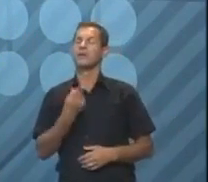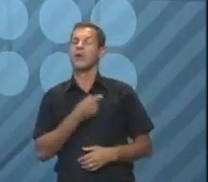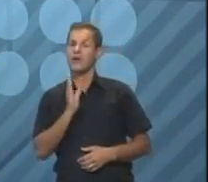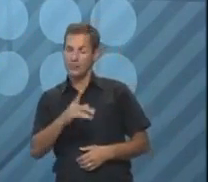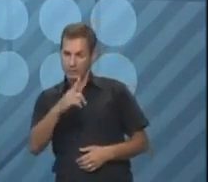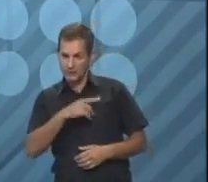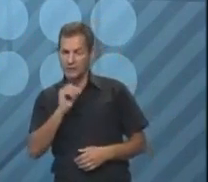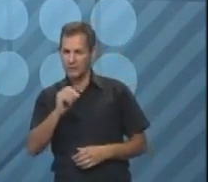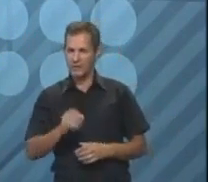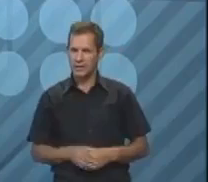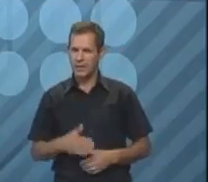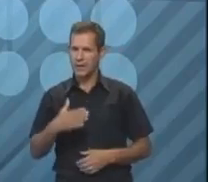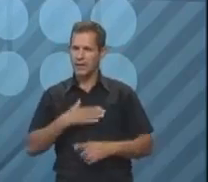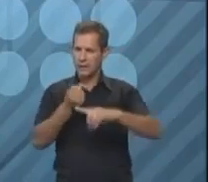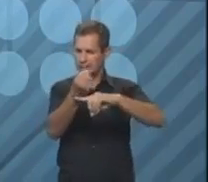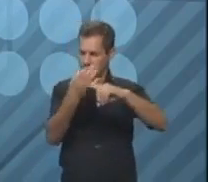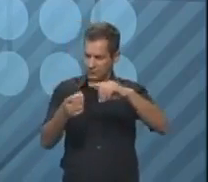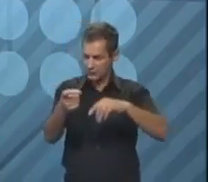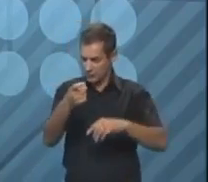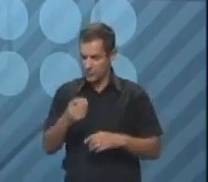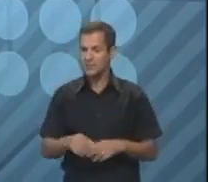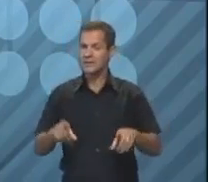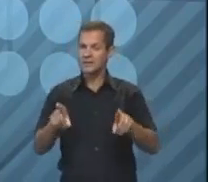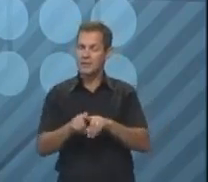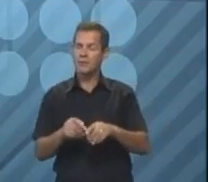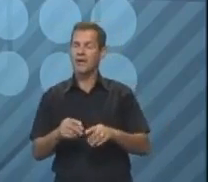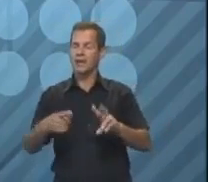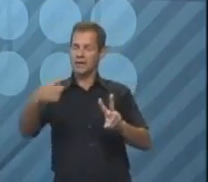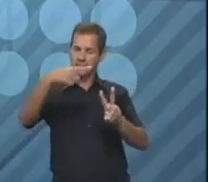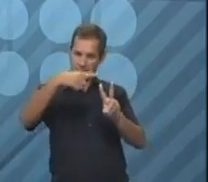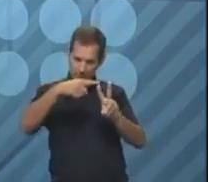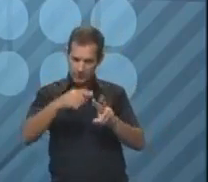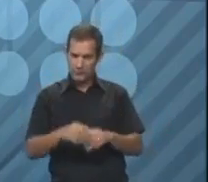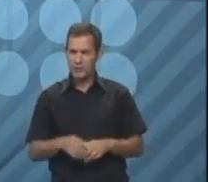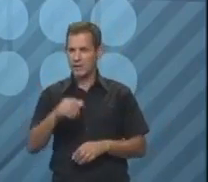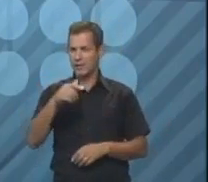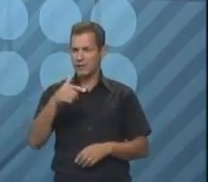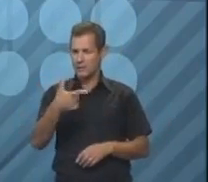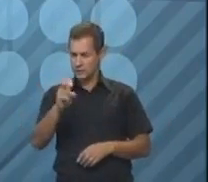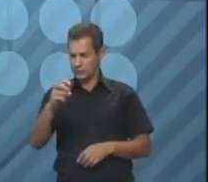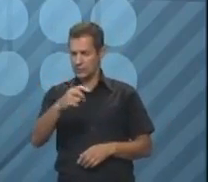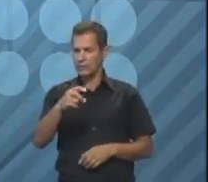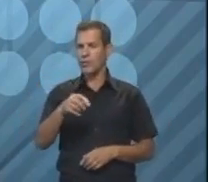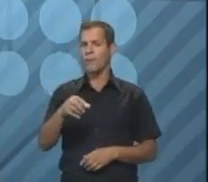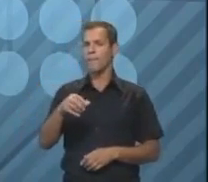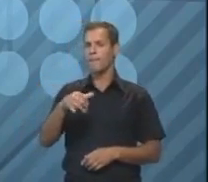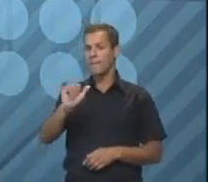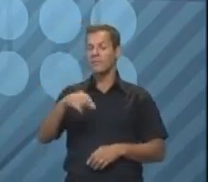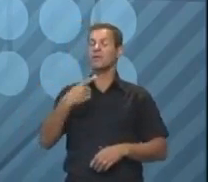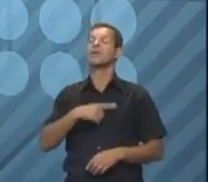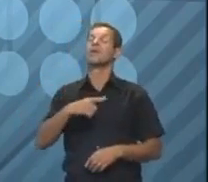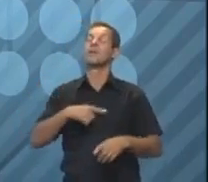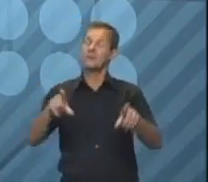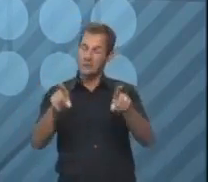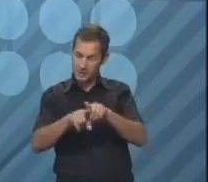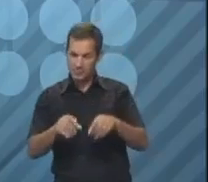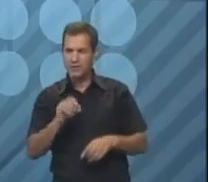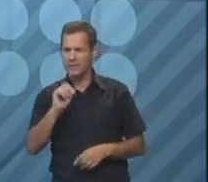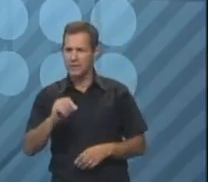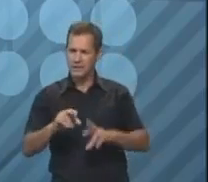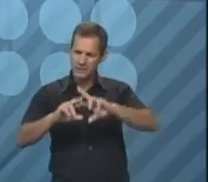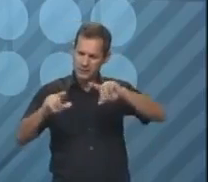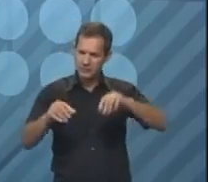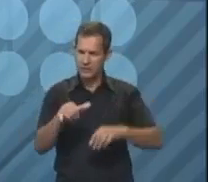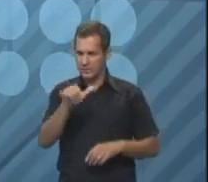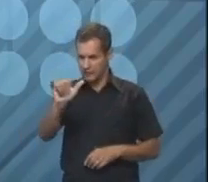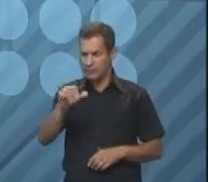gente já tem que a minha função x em função de y é raiz quadrada de 25 menos y. E a gente também já sabe que a